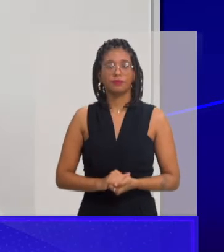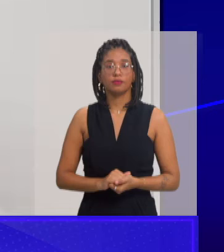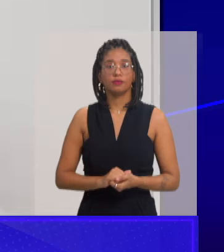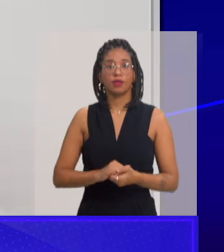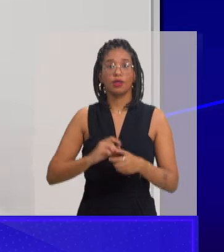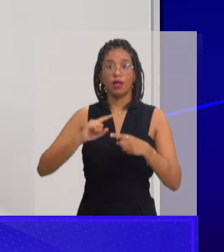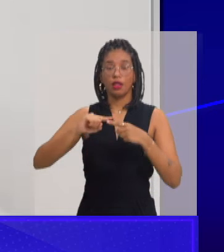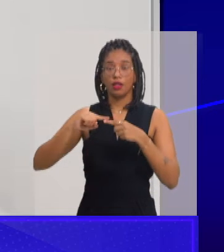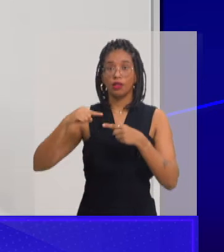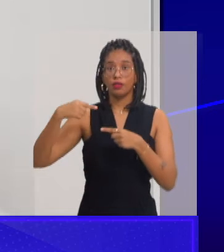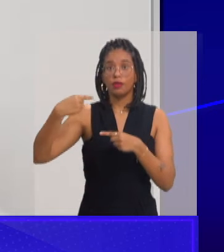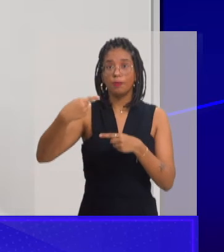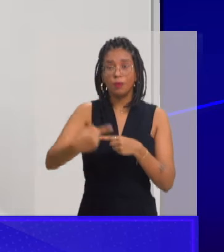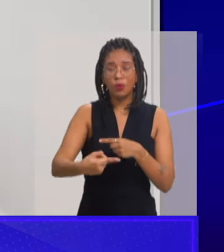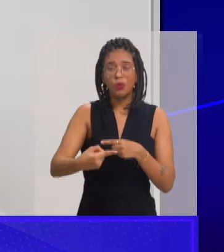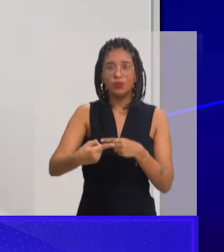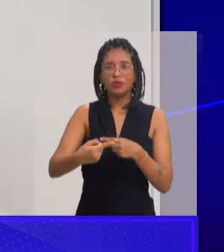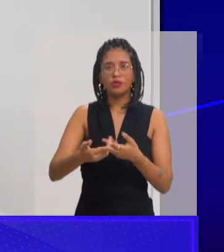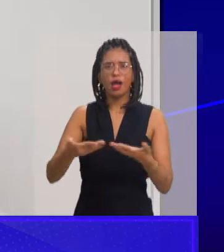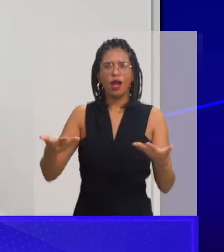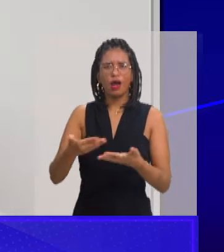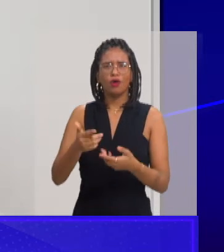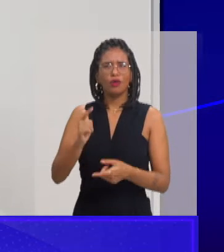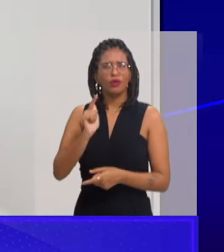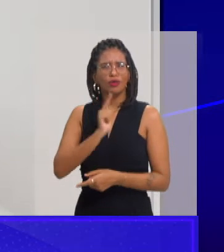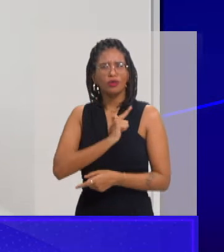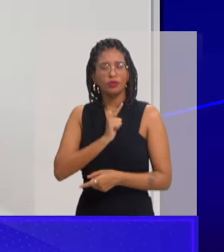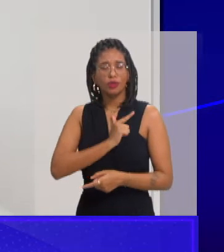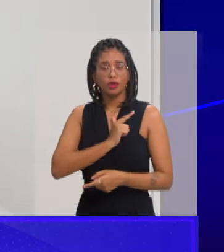afoito a aprender as coisas, muito